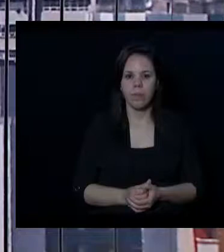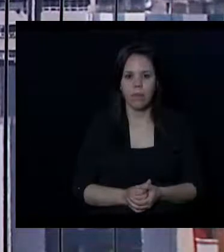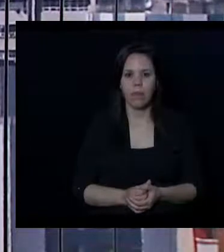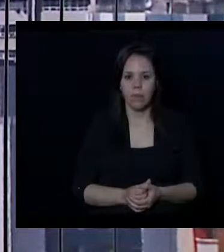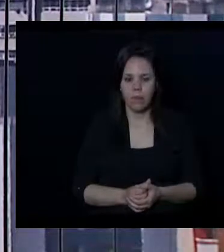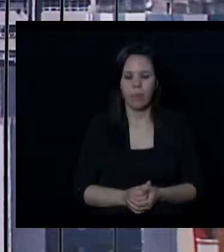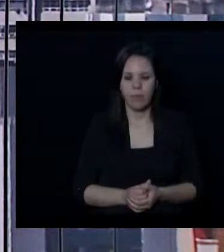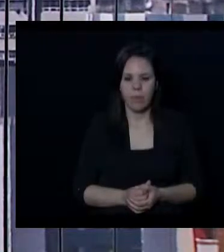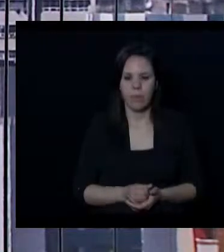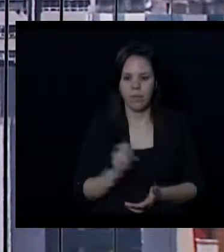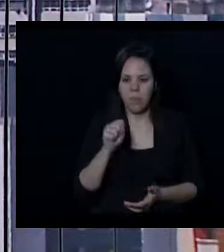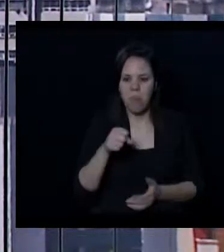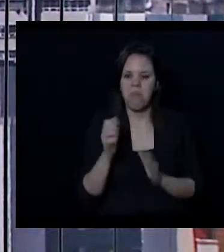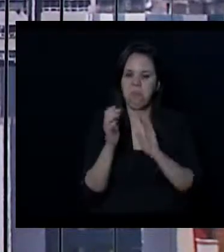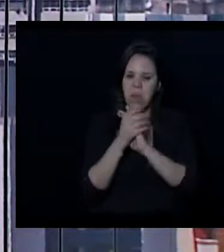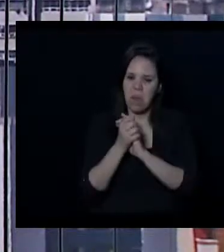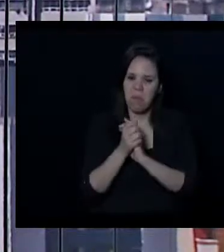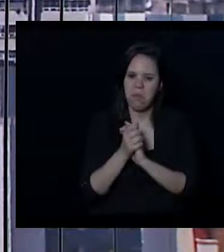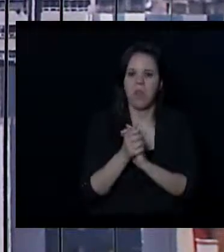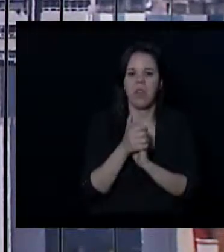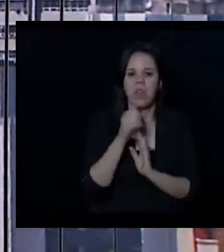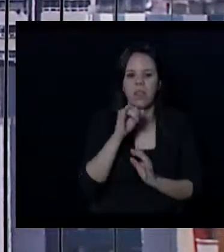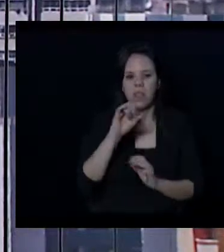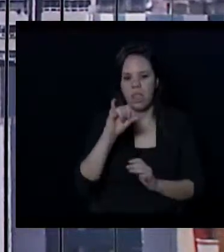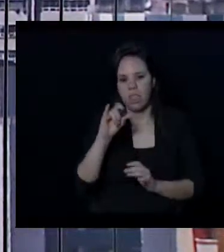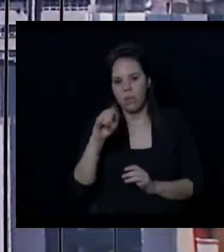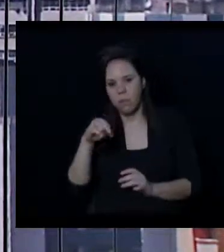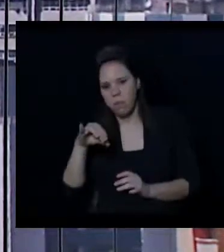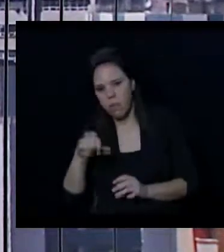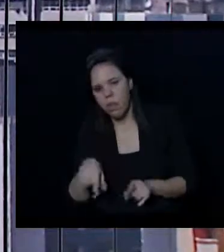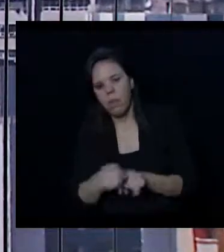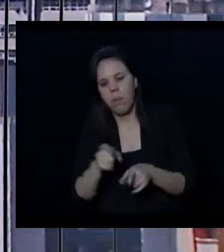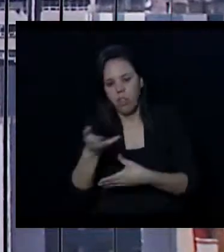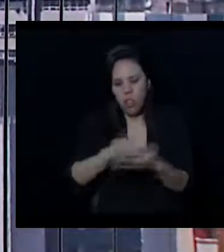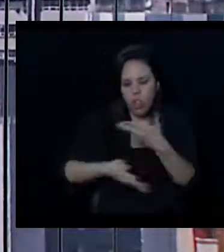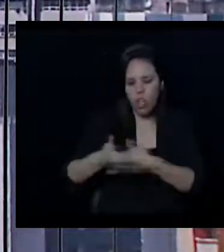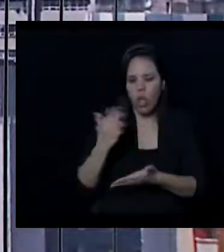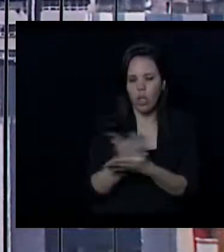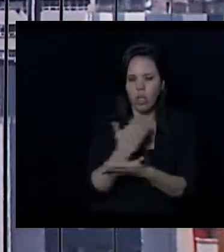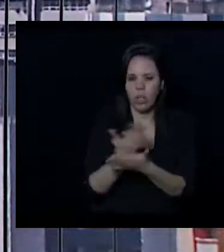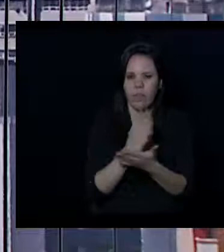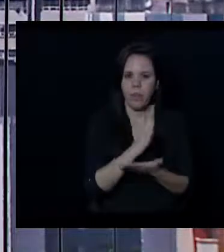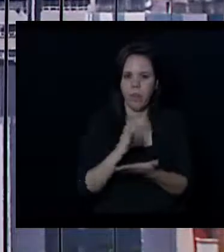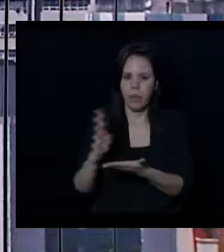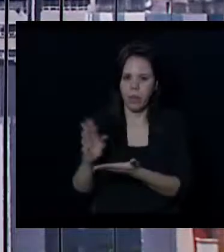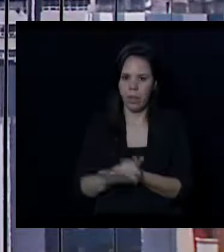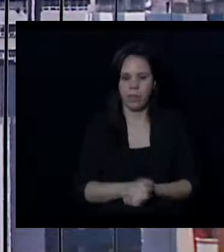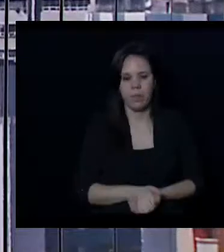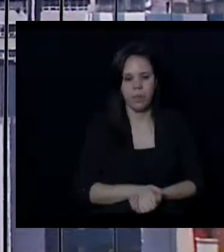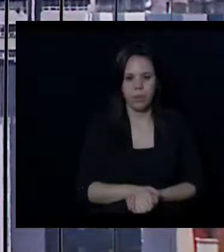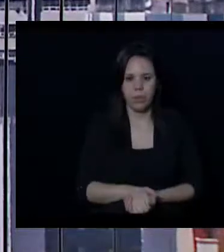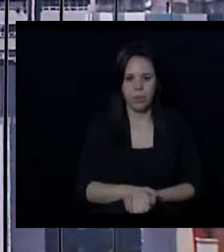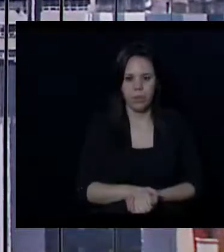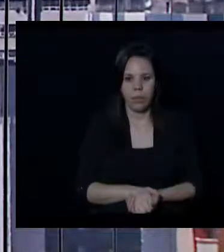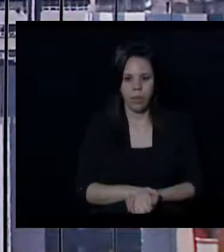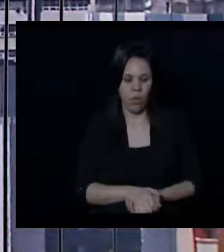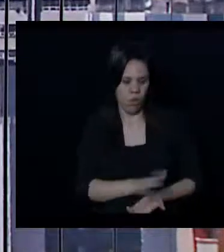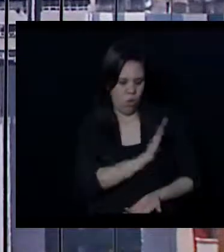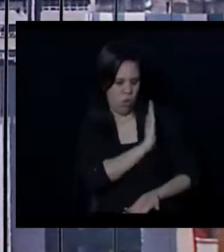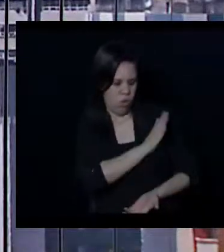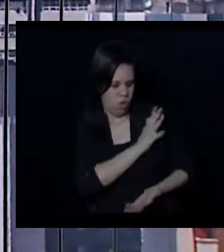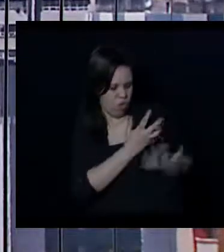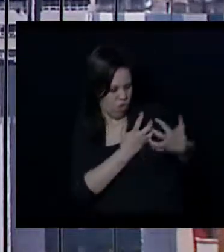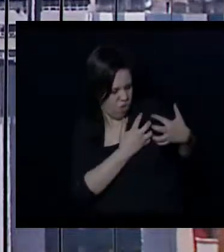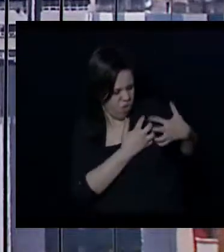Minha aí sobre a troca e sobre os livros que estão na biblioteca. Olha só, o coração pode ser um